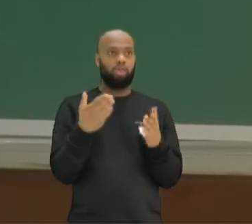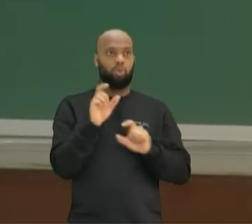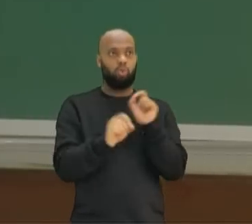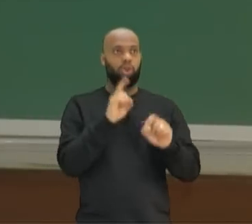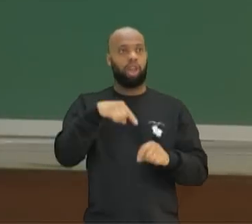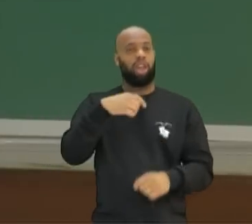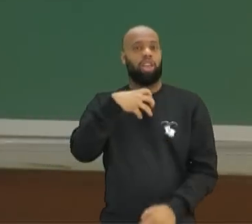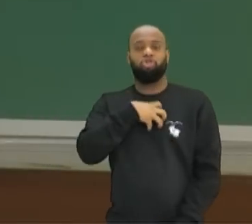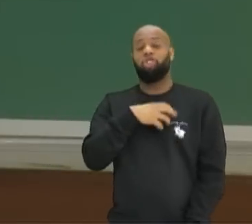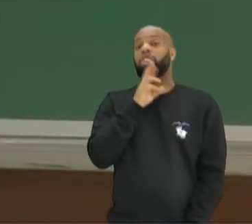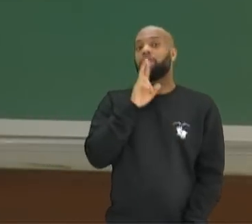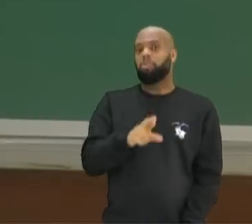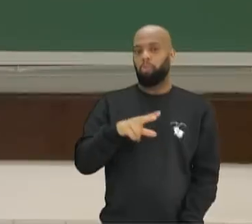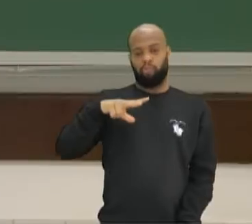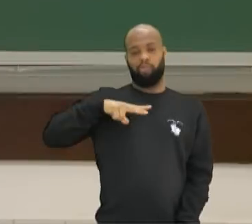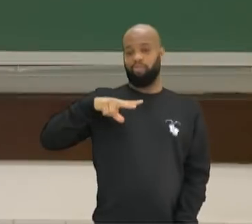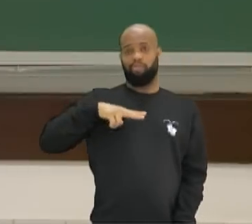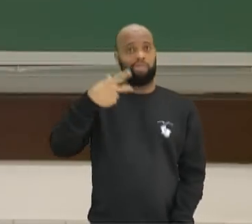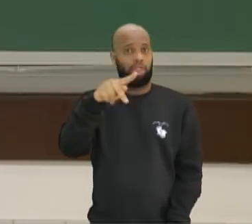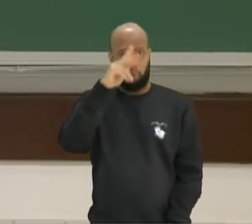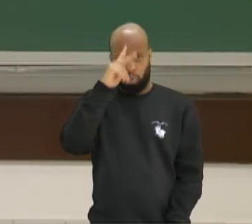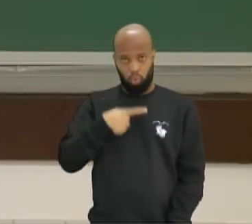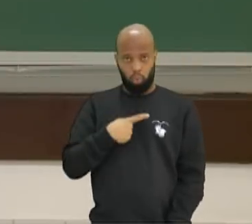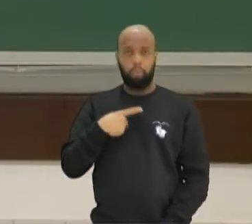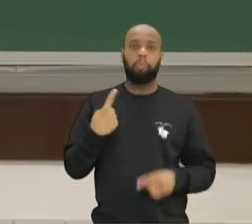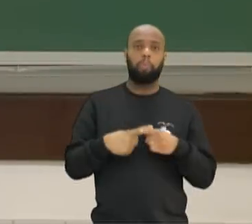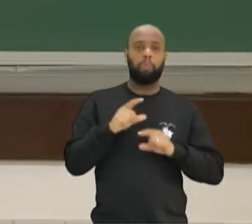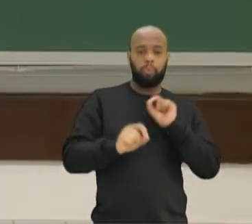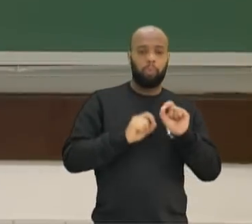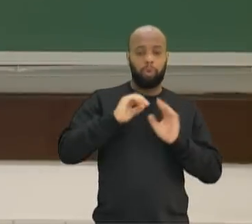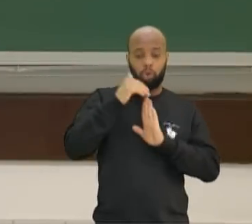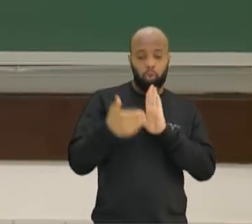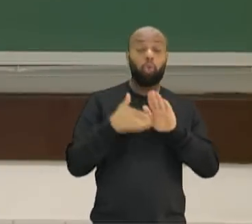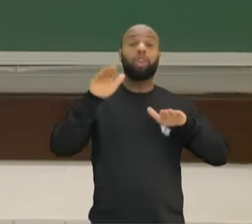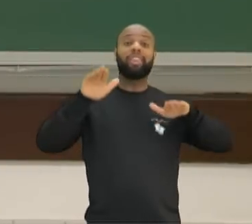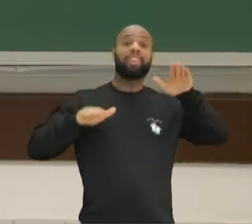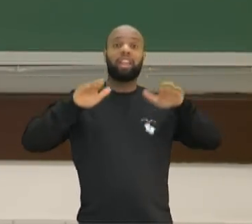de uma resposta pessoal. Lembrando, tudo vai